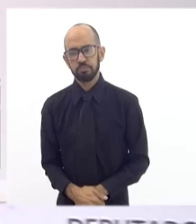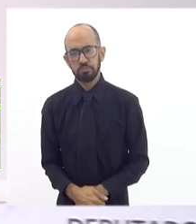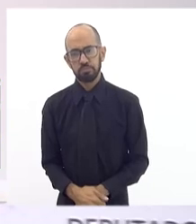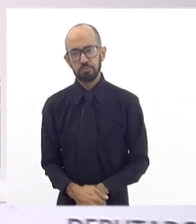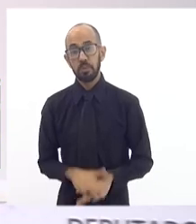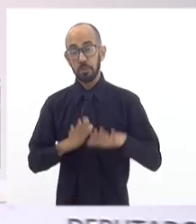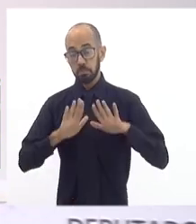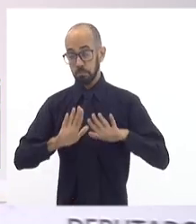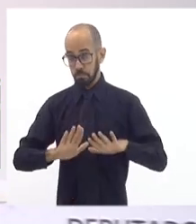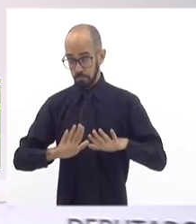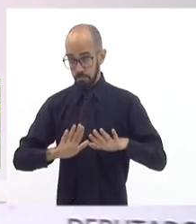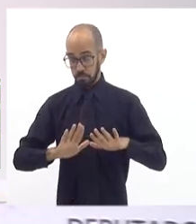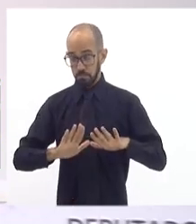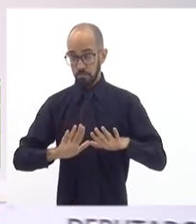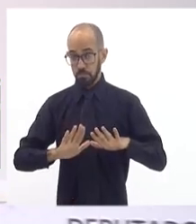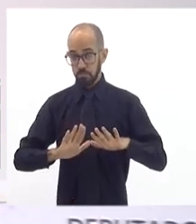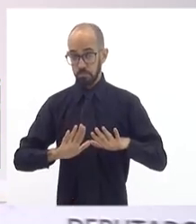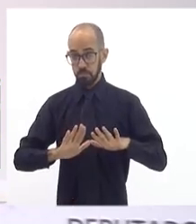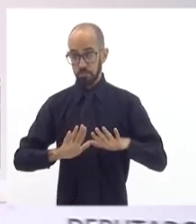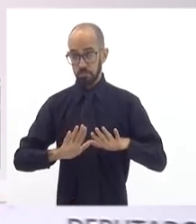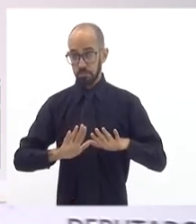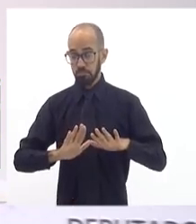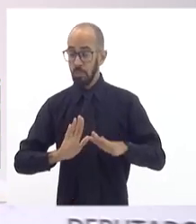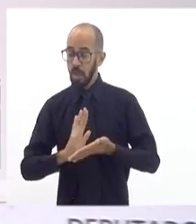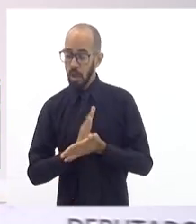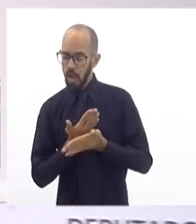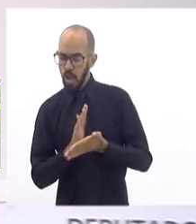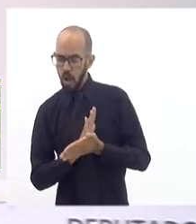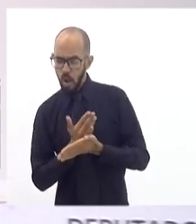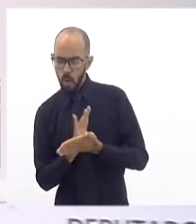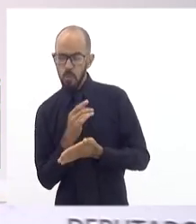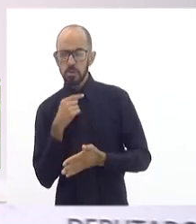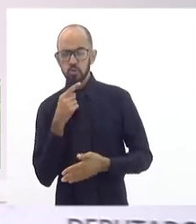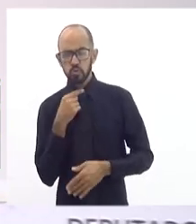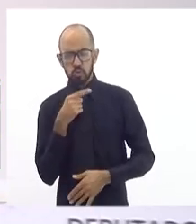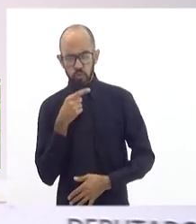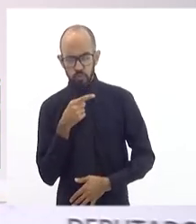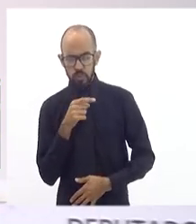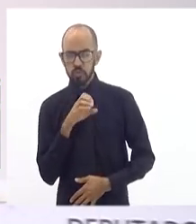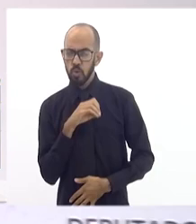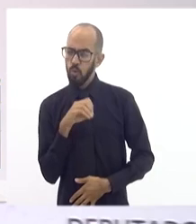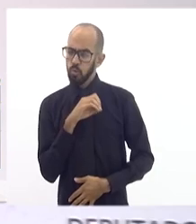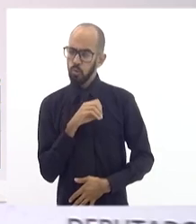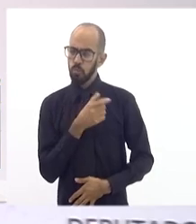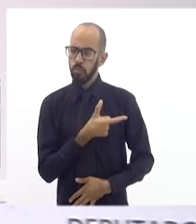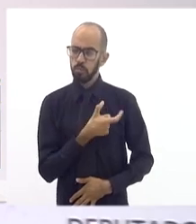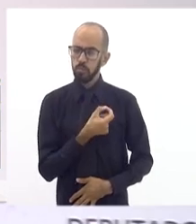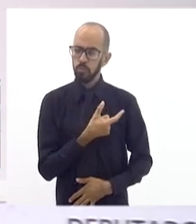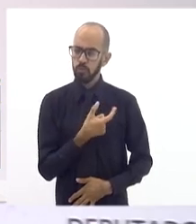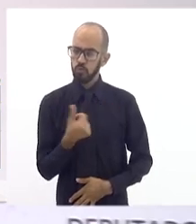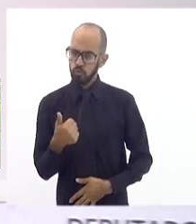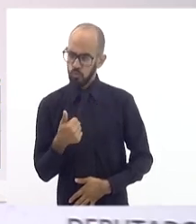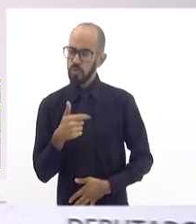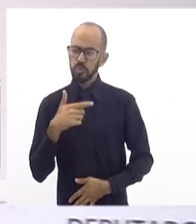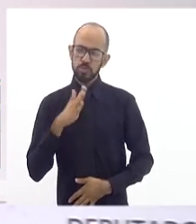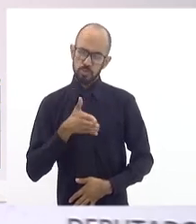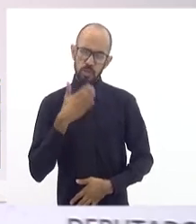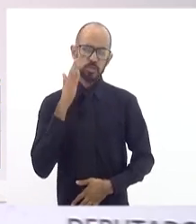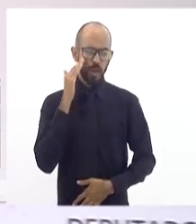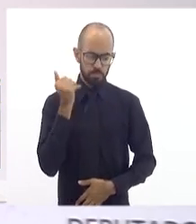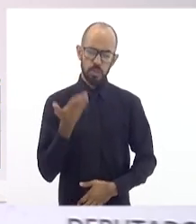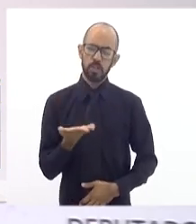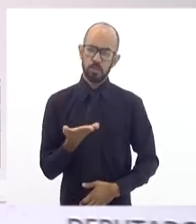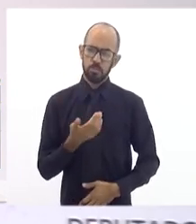e entretanto tem algumas questões que em Outubro de 2011 nós já sabíamos